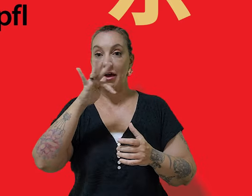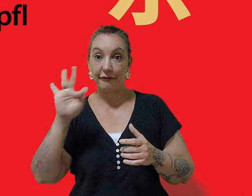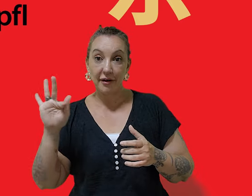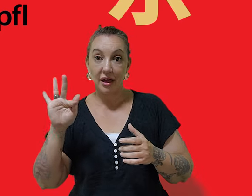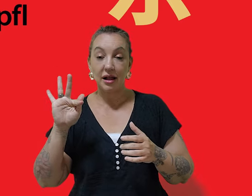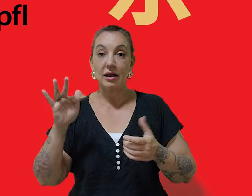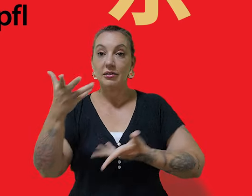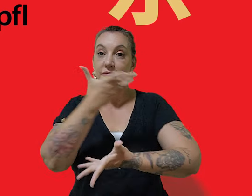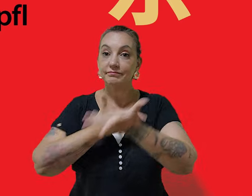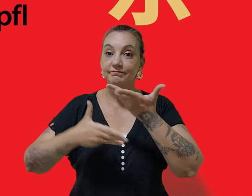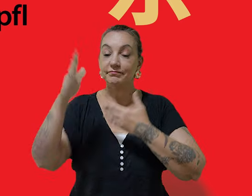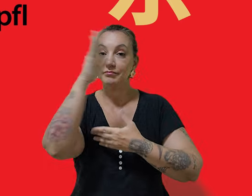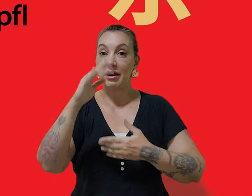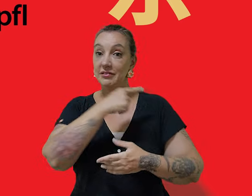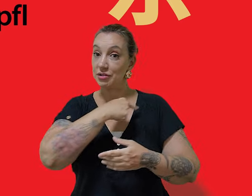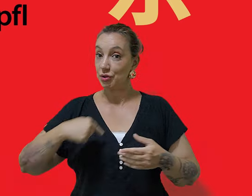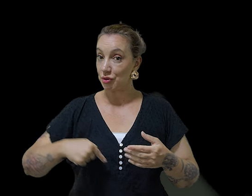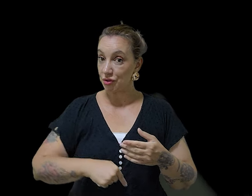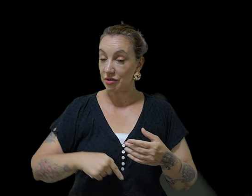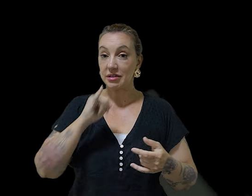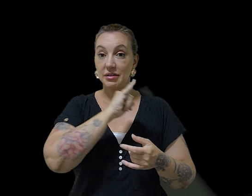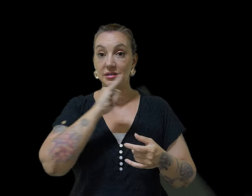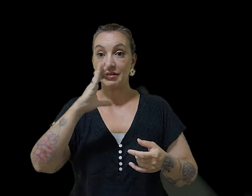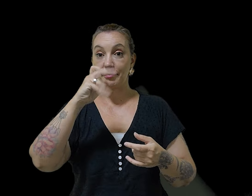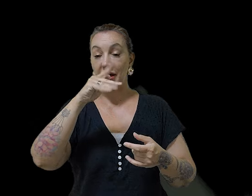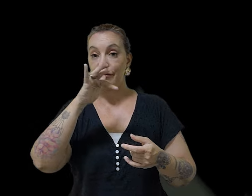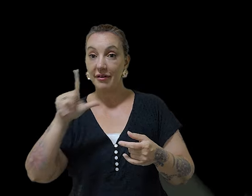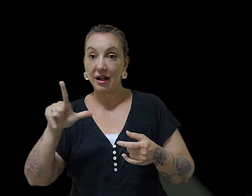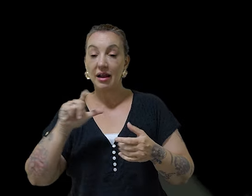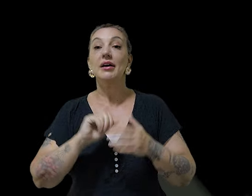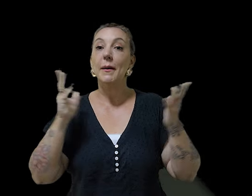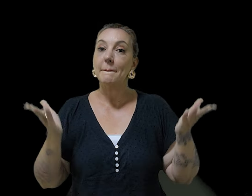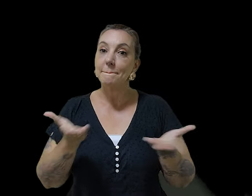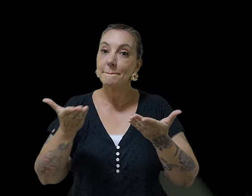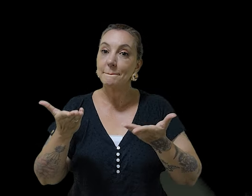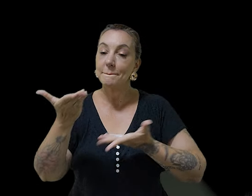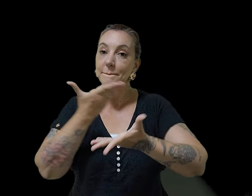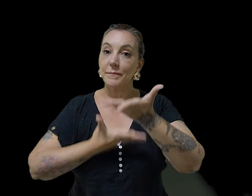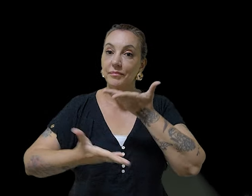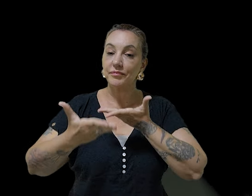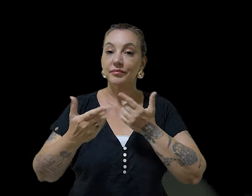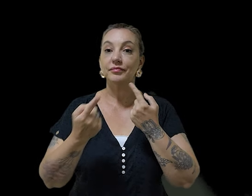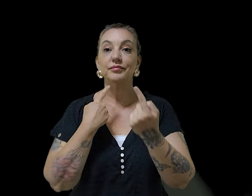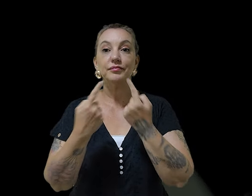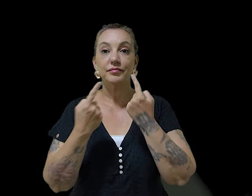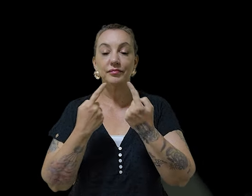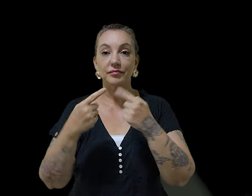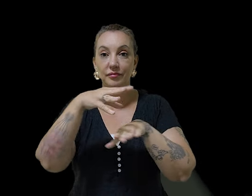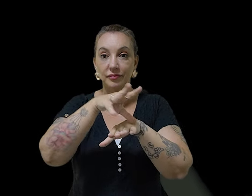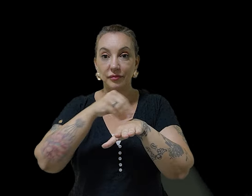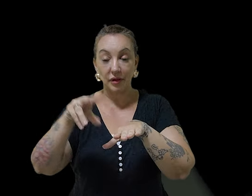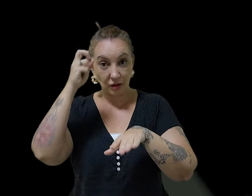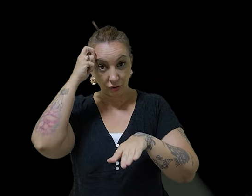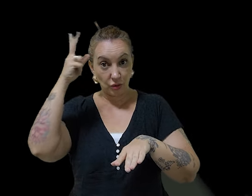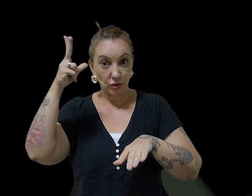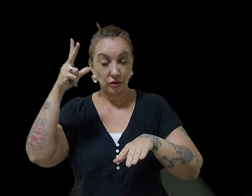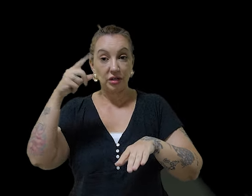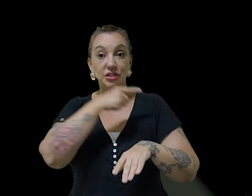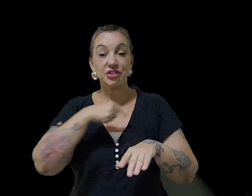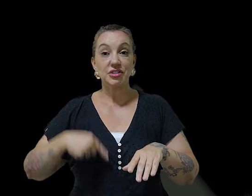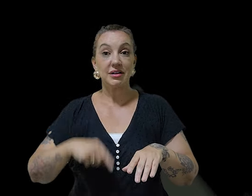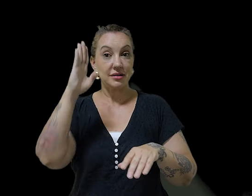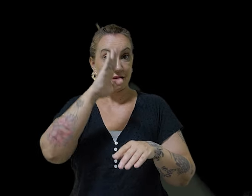CPFL Intercâmbio Brasil-China, do Instituto CPFL, que promove cooperações, diálogos e mediações entre as culturas